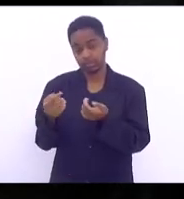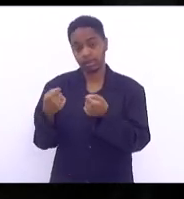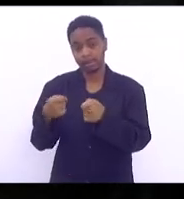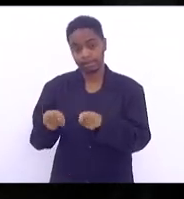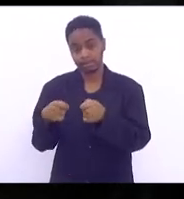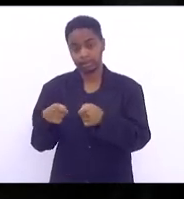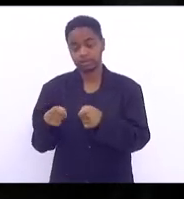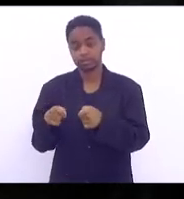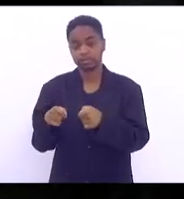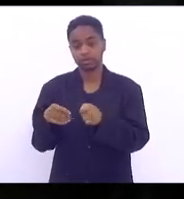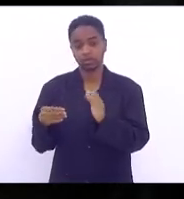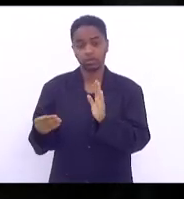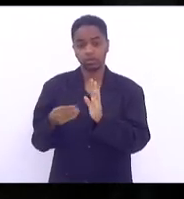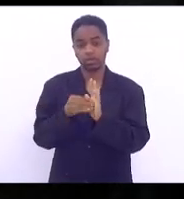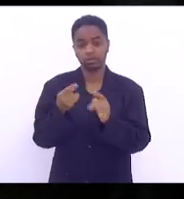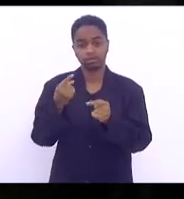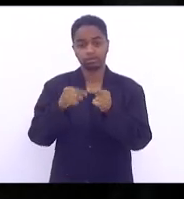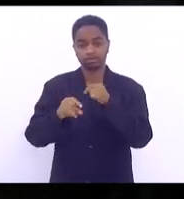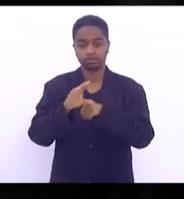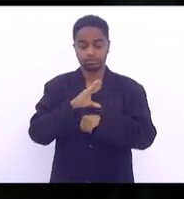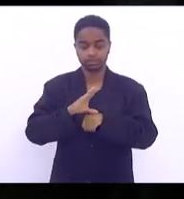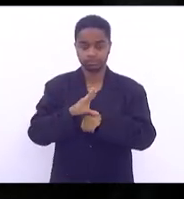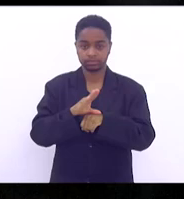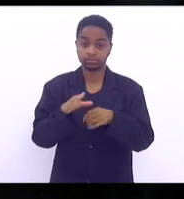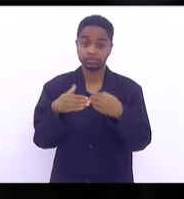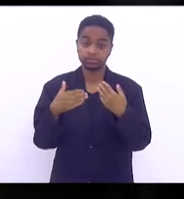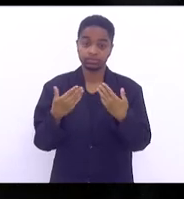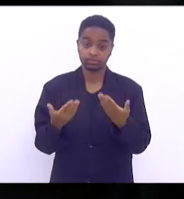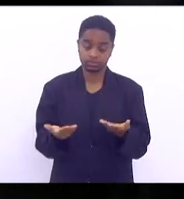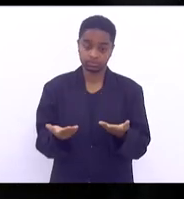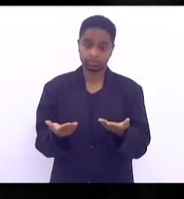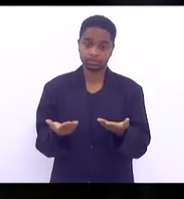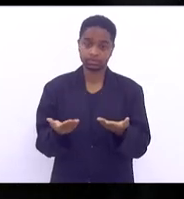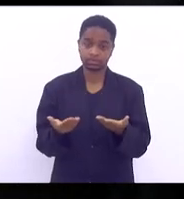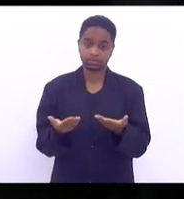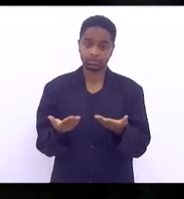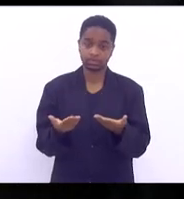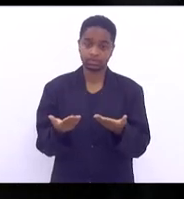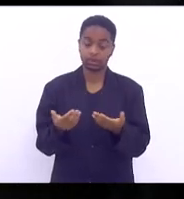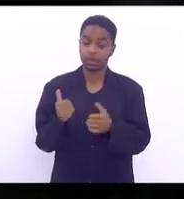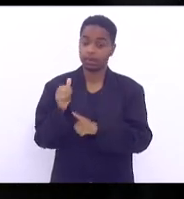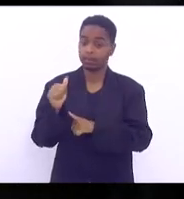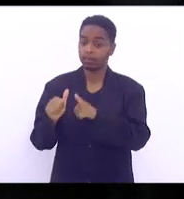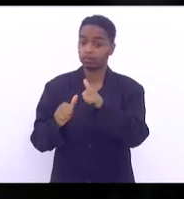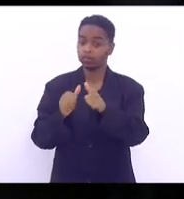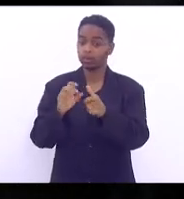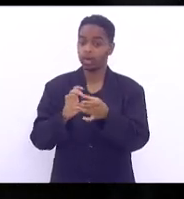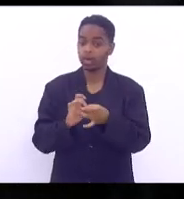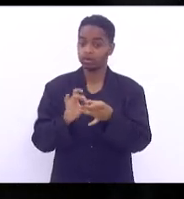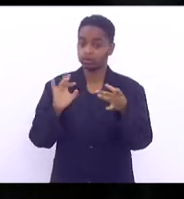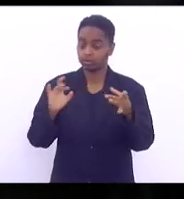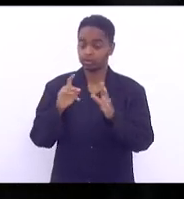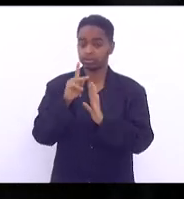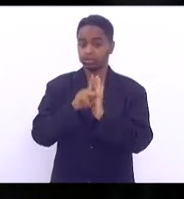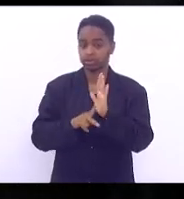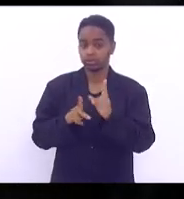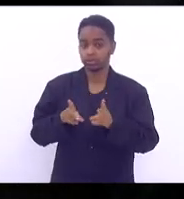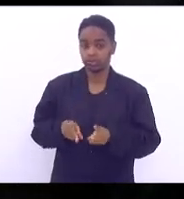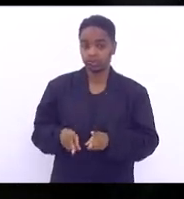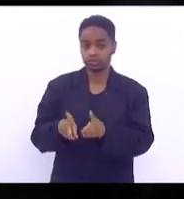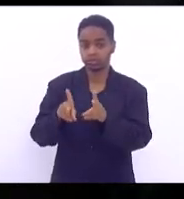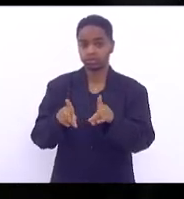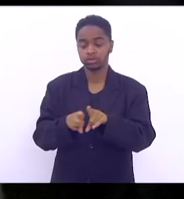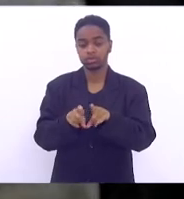da inconstitucionalidade. Né. Então, ela se transformando em autorizativa, o projeto prosseguiu,